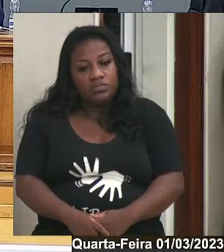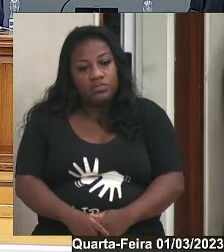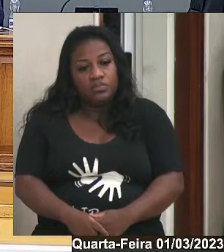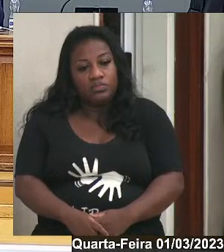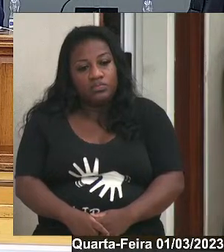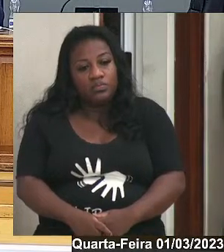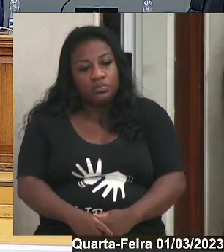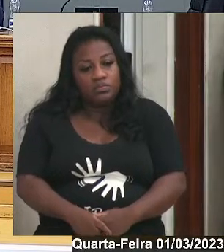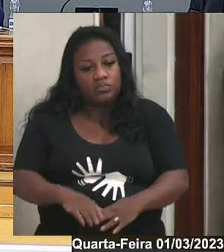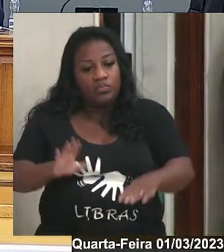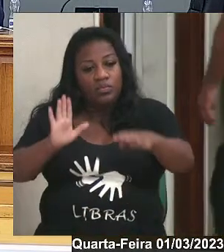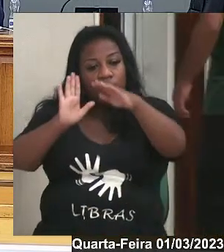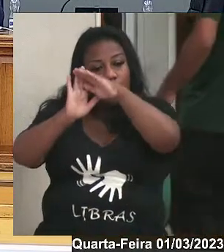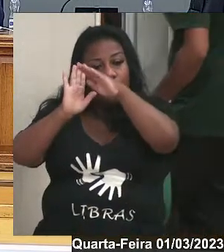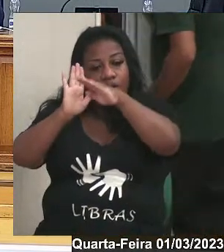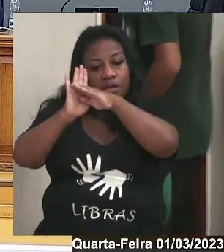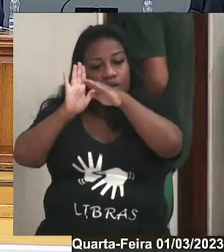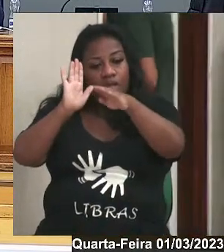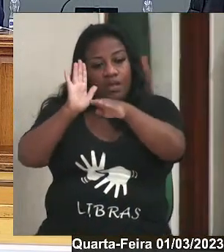Projeto de decreto legislativo número